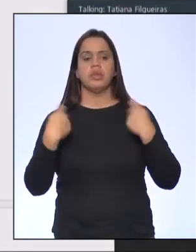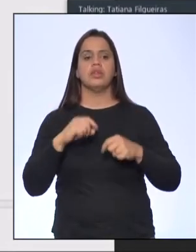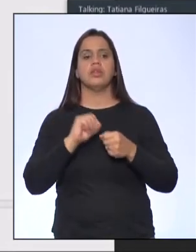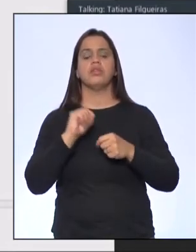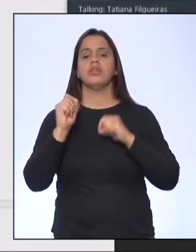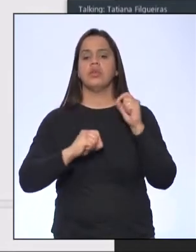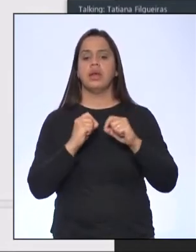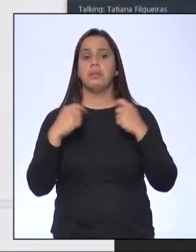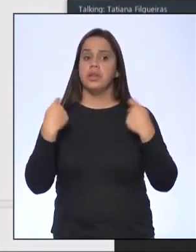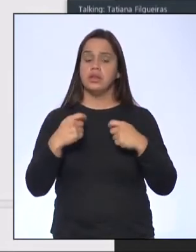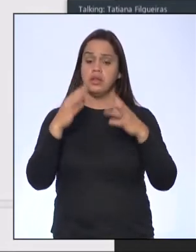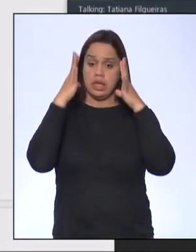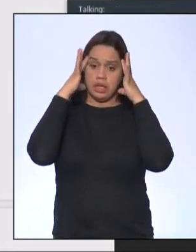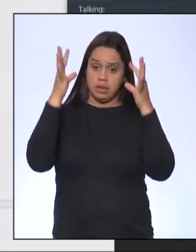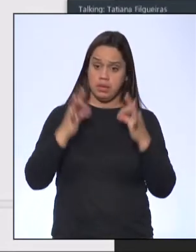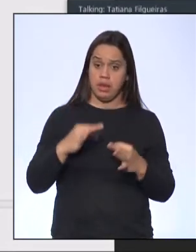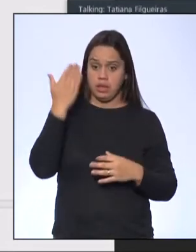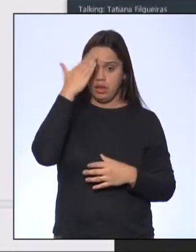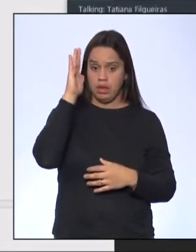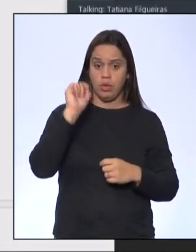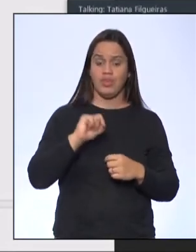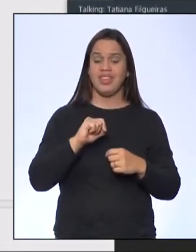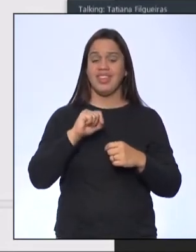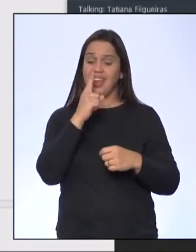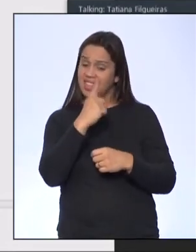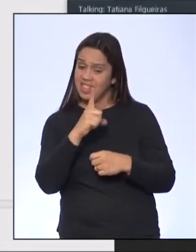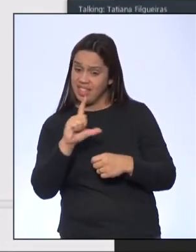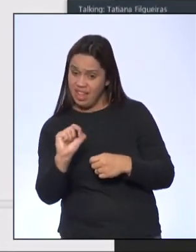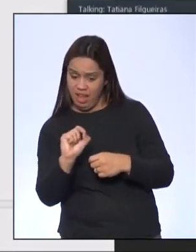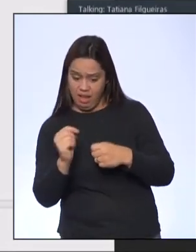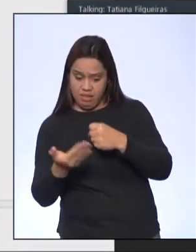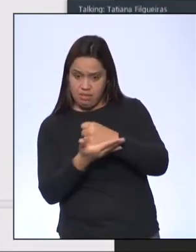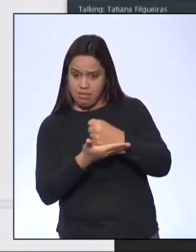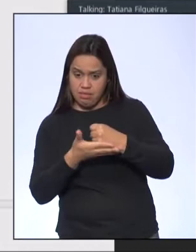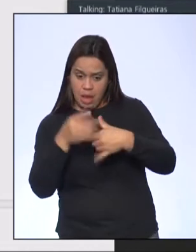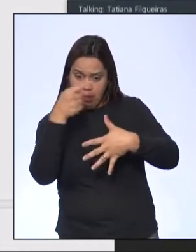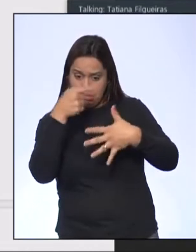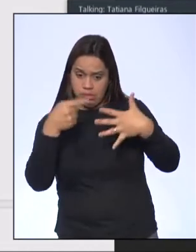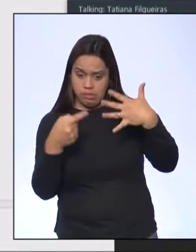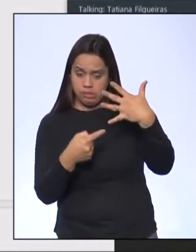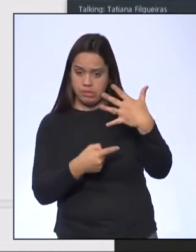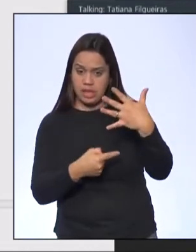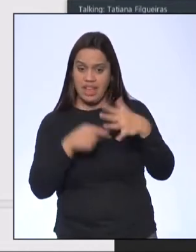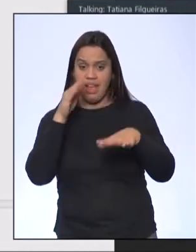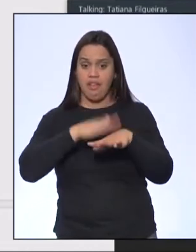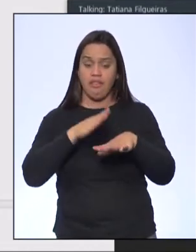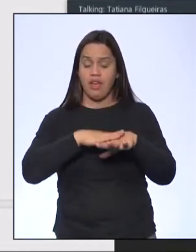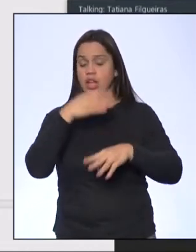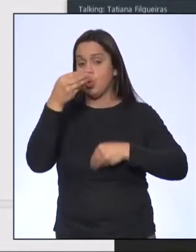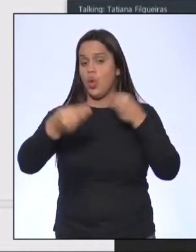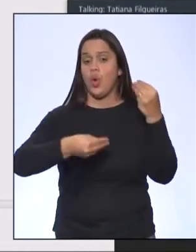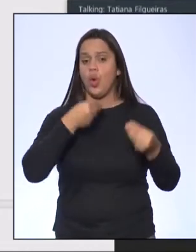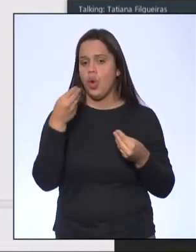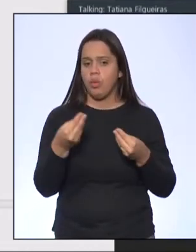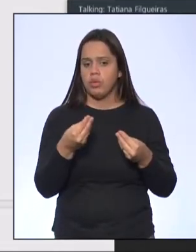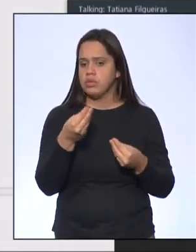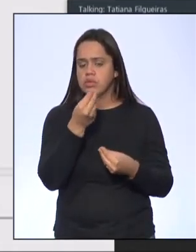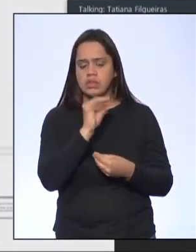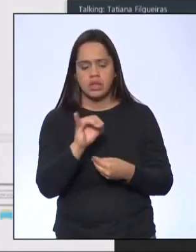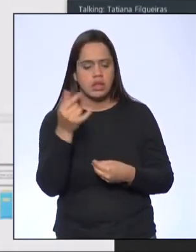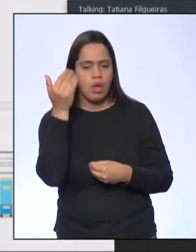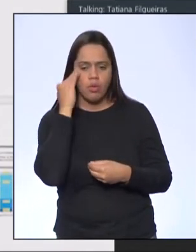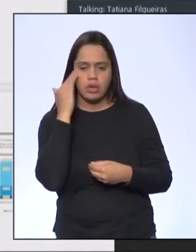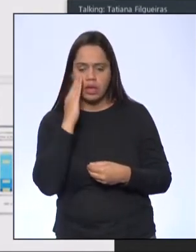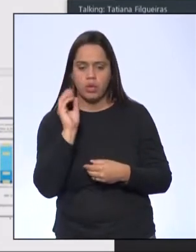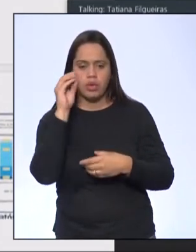entender quais são as 10 gerais da base e entender do que elas são feitas. Porque se a gente não entender esses ingredientes que estão dentro, o professor